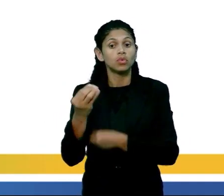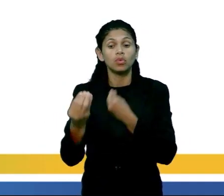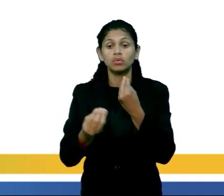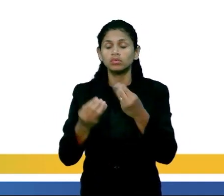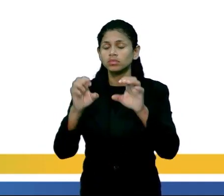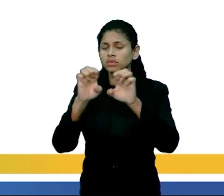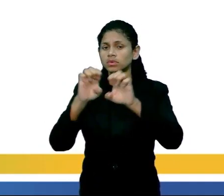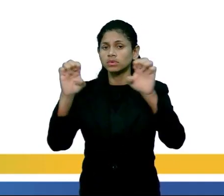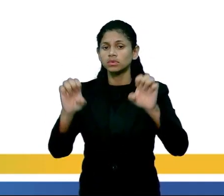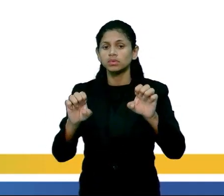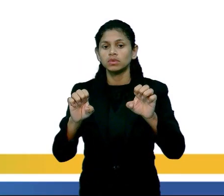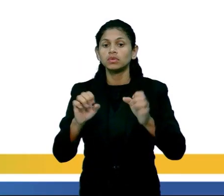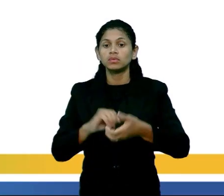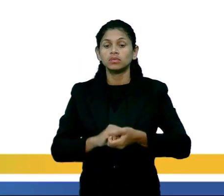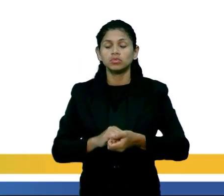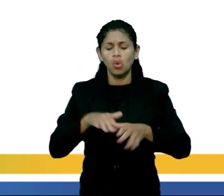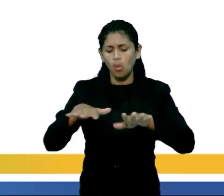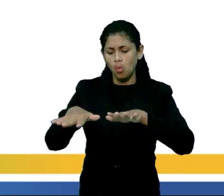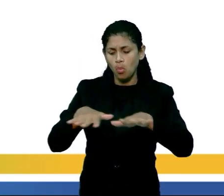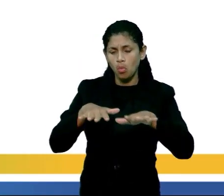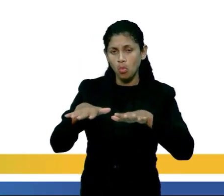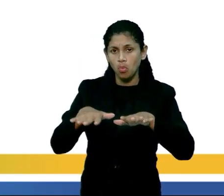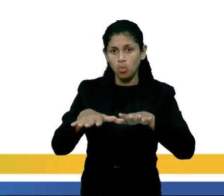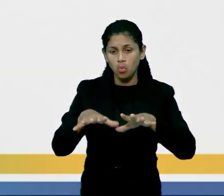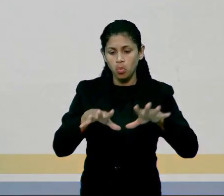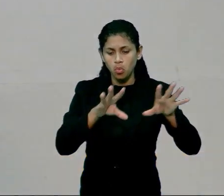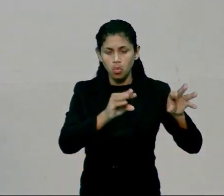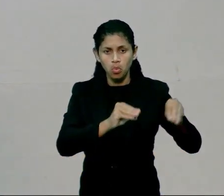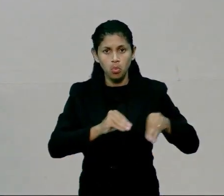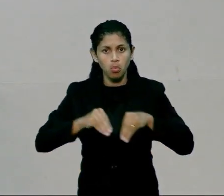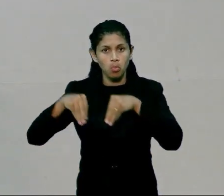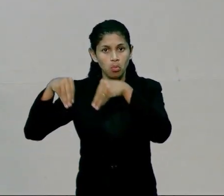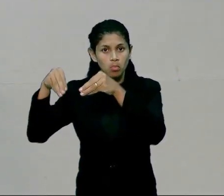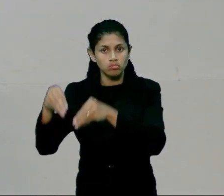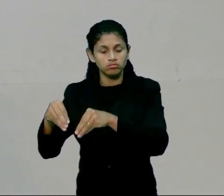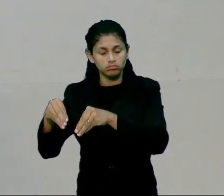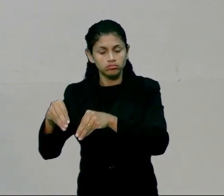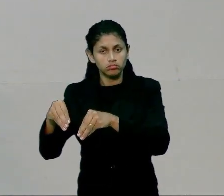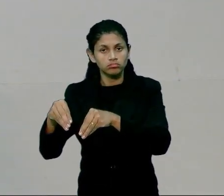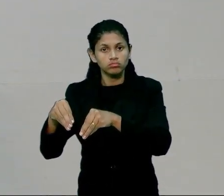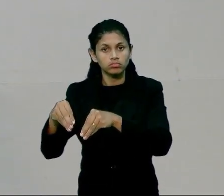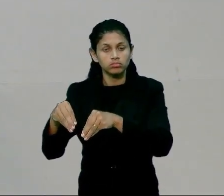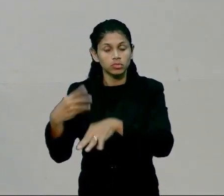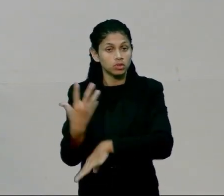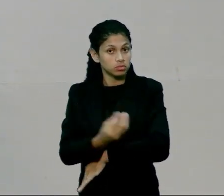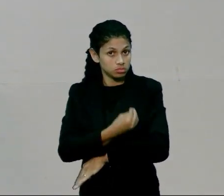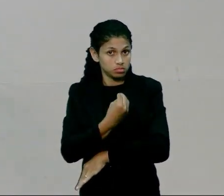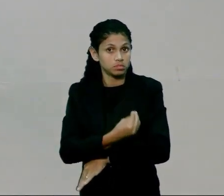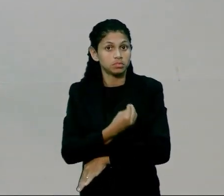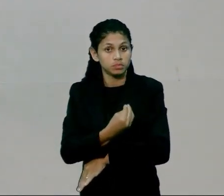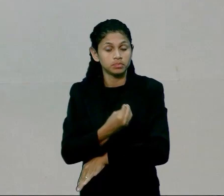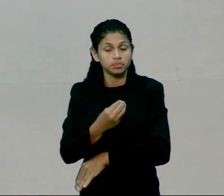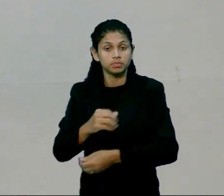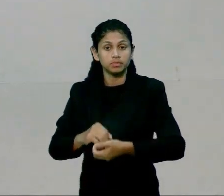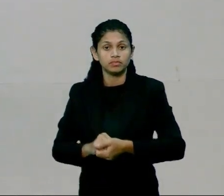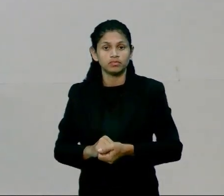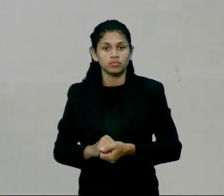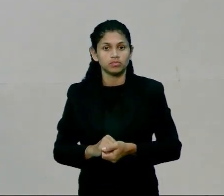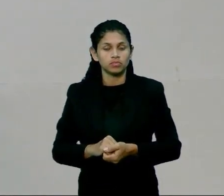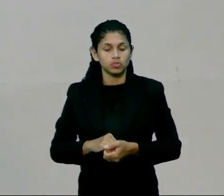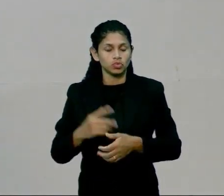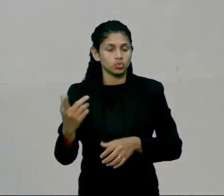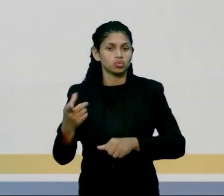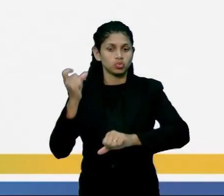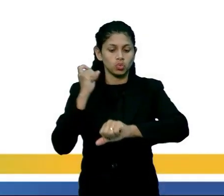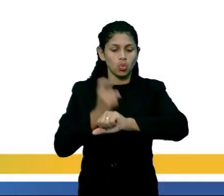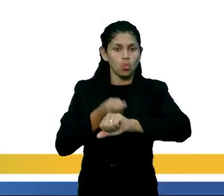orgânicas responsável pelo movimento, locomoção e deslocamento dos seres vivos. Que estruturas orgânicas são essas? Sim, somos os nossos ossos,